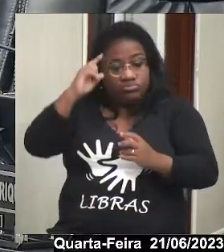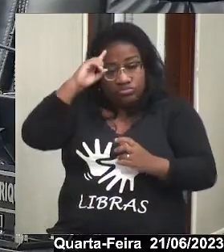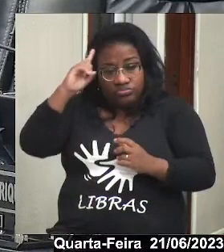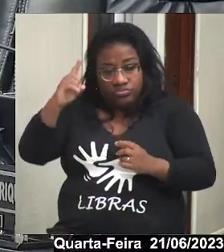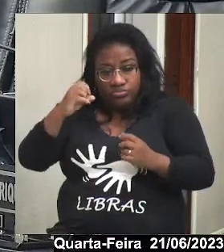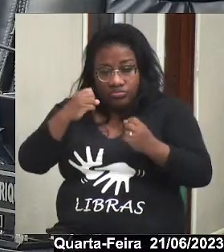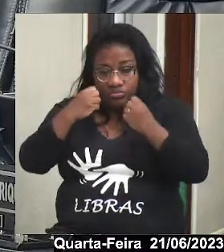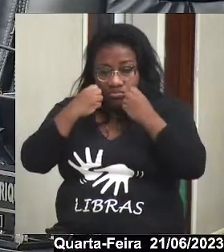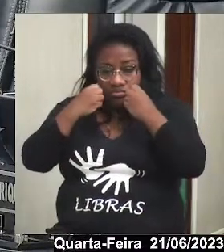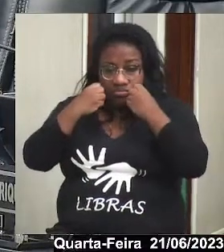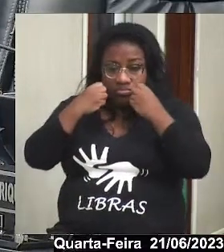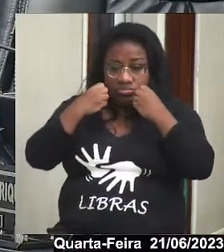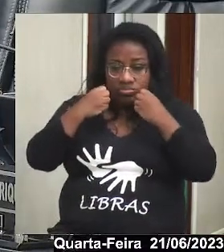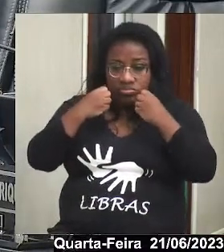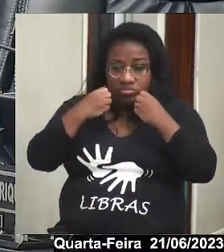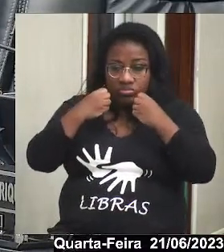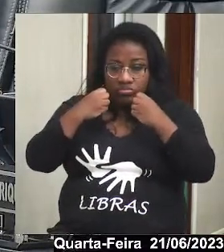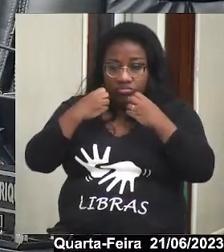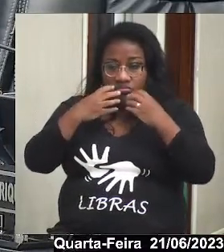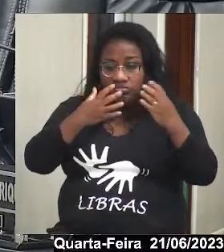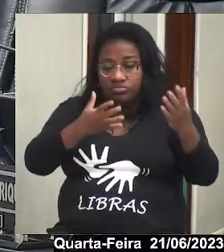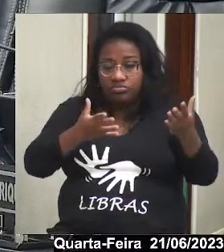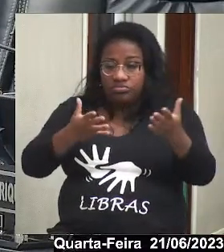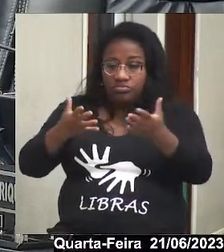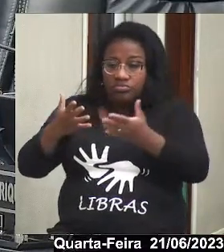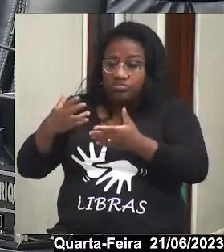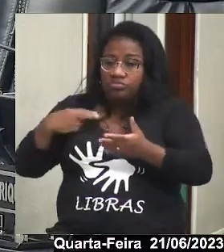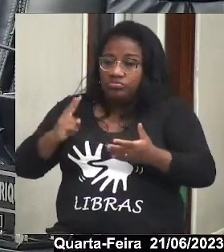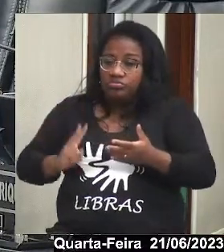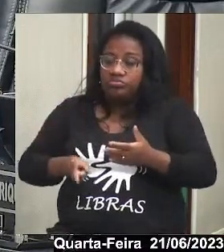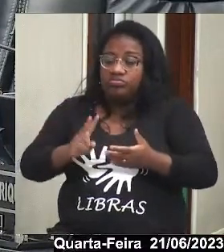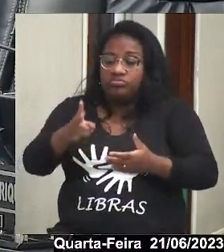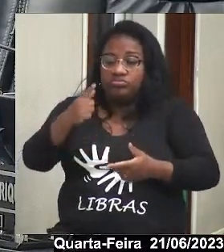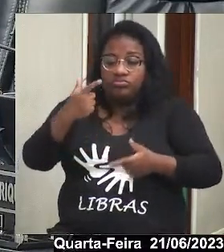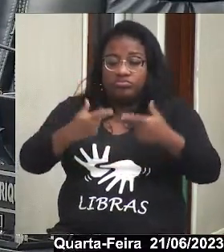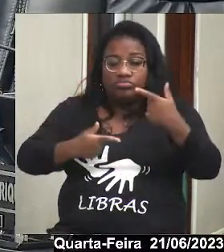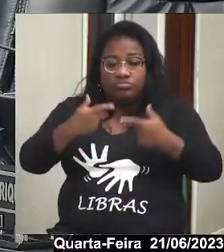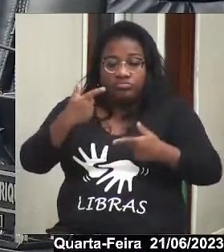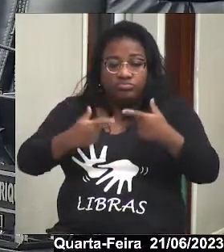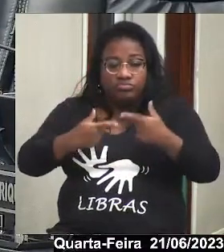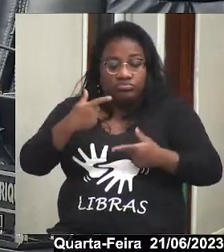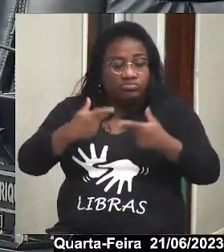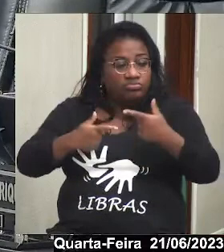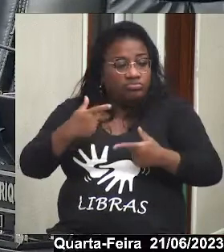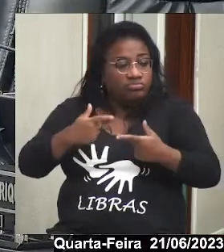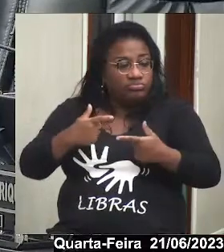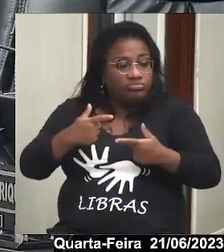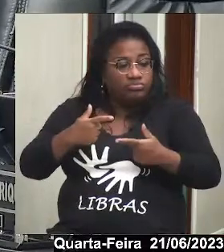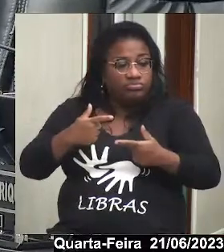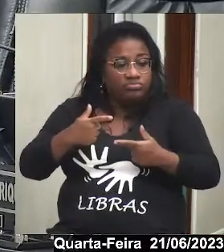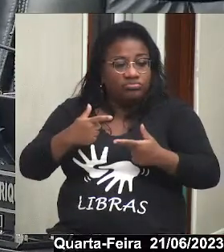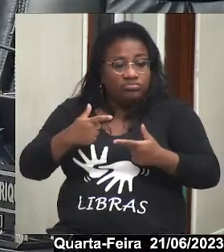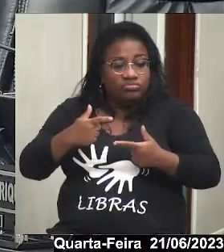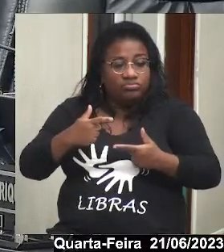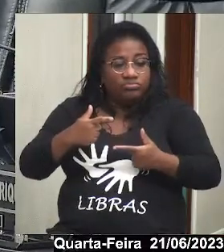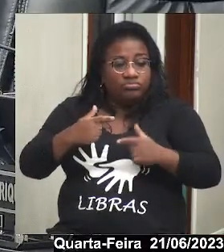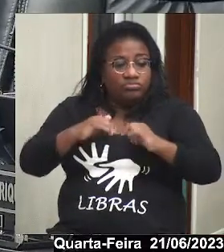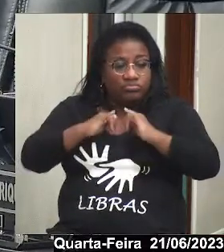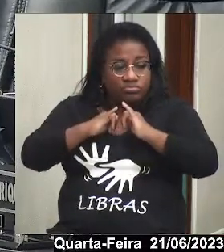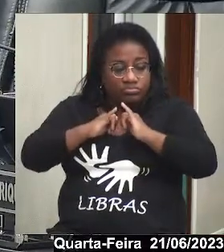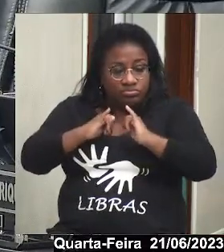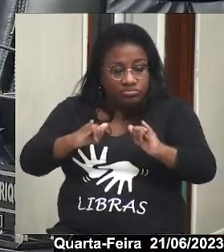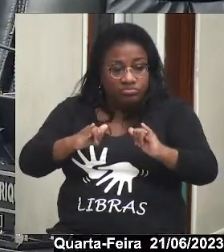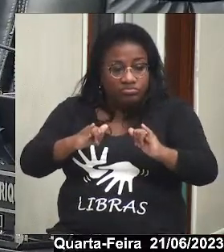o que é bom para nós é que vocês estão aqui hoje, né? E continuamos fazendo a discussão e estamos tendo a garantia,